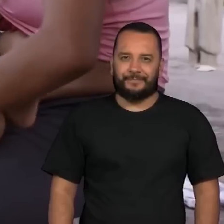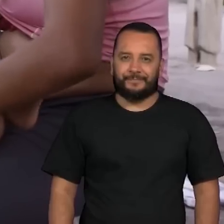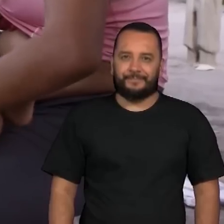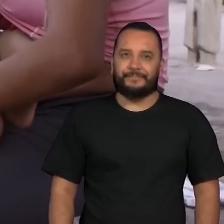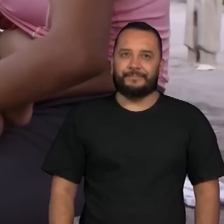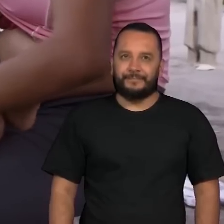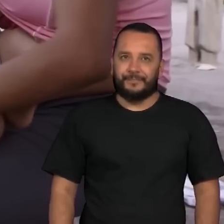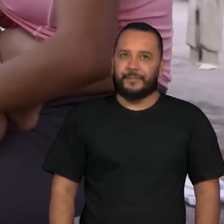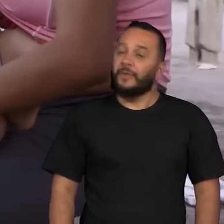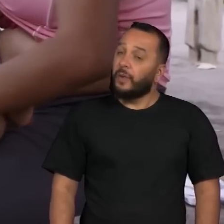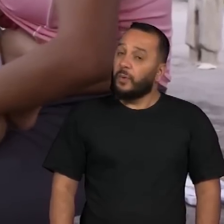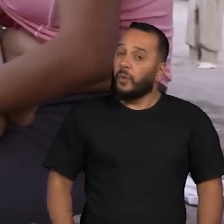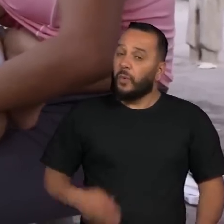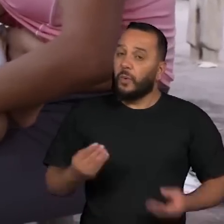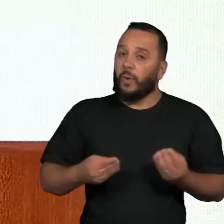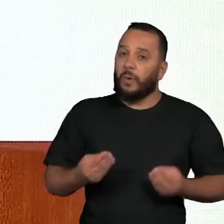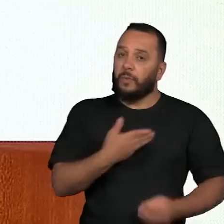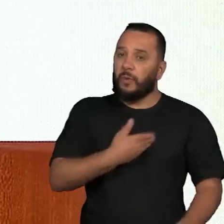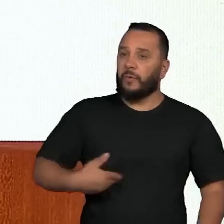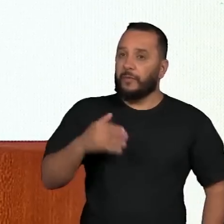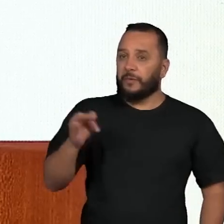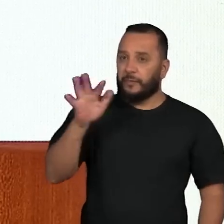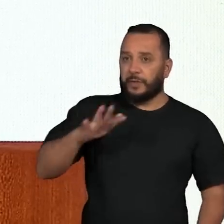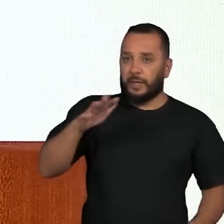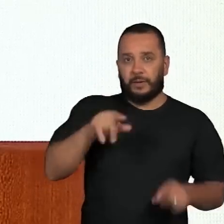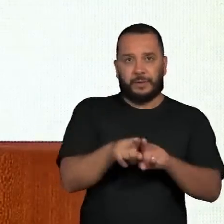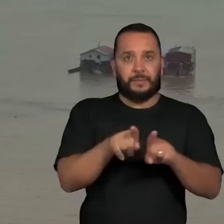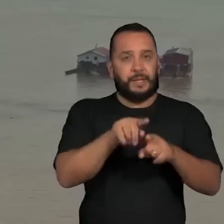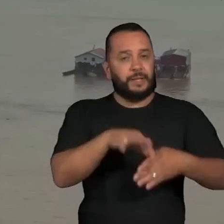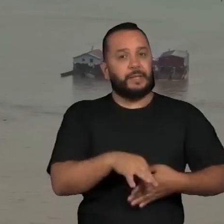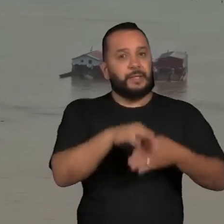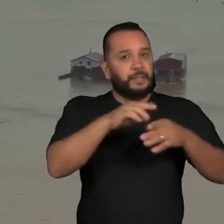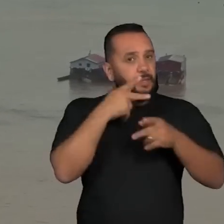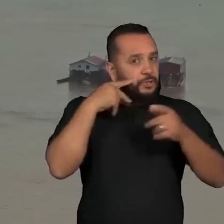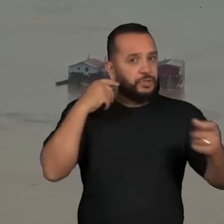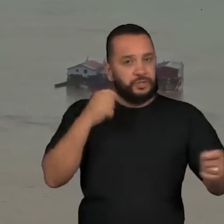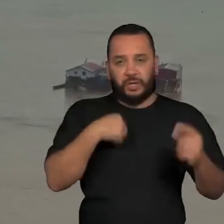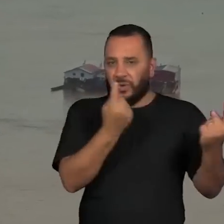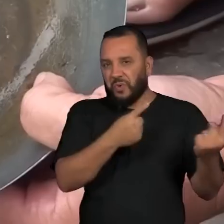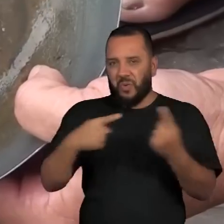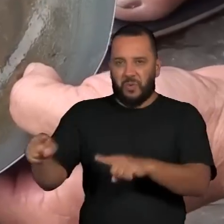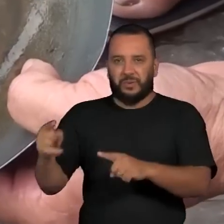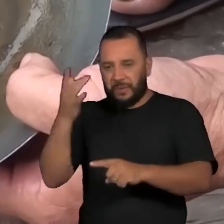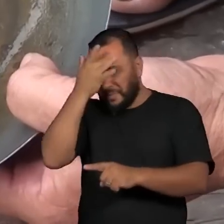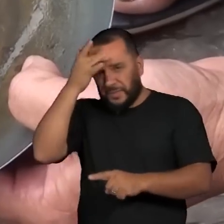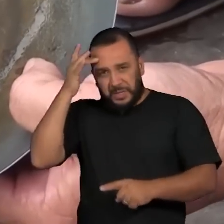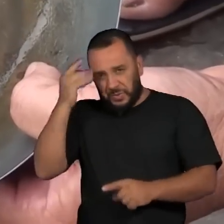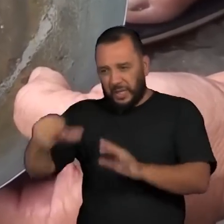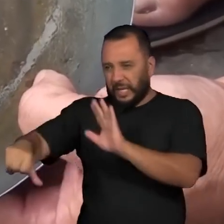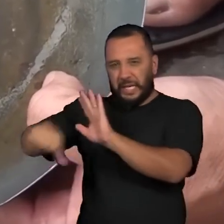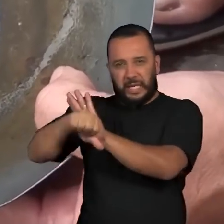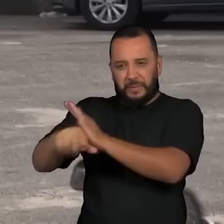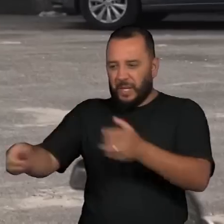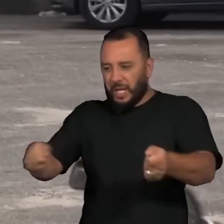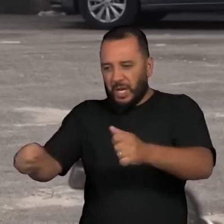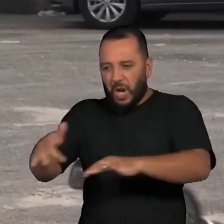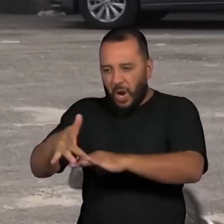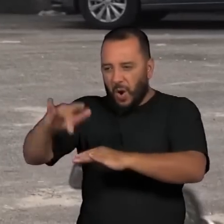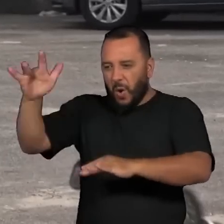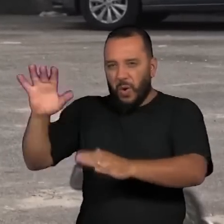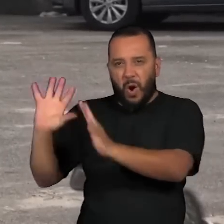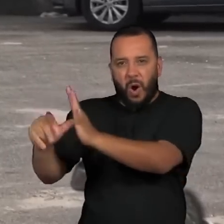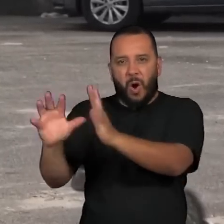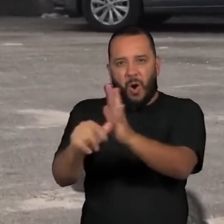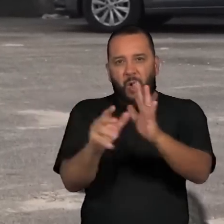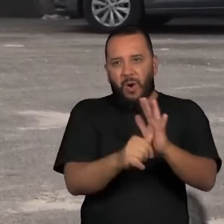A mobilização do governo federal e de líderes indígenas contra garimpeiros ilegais que causaram a grave crise